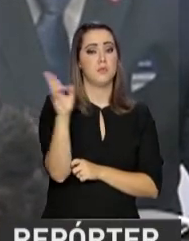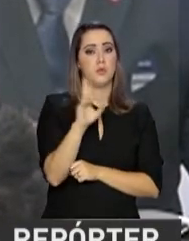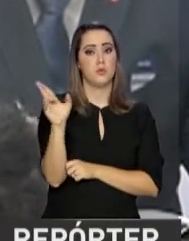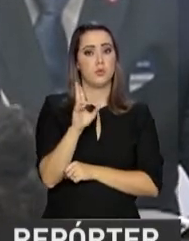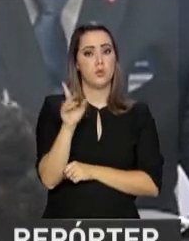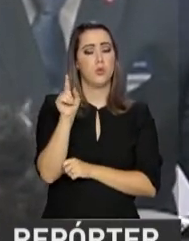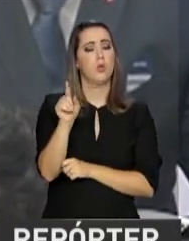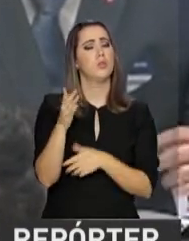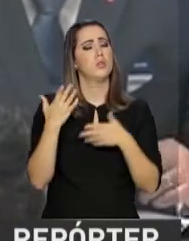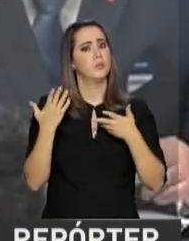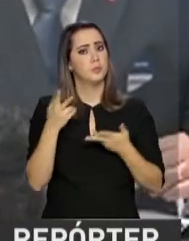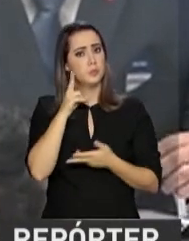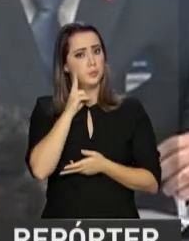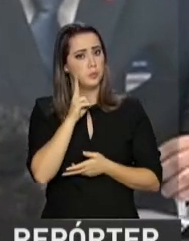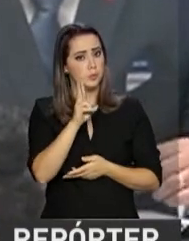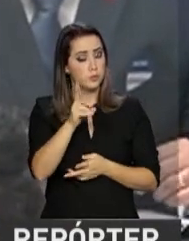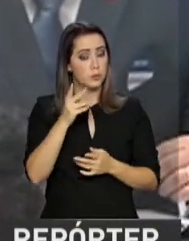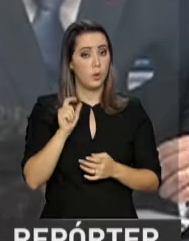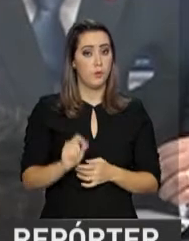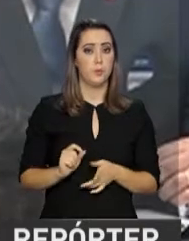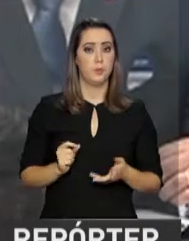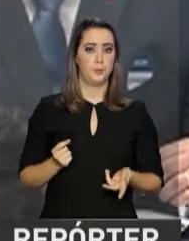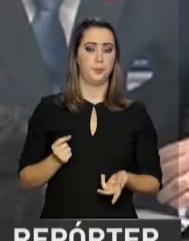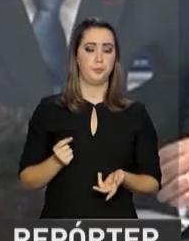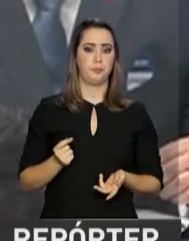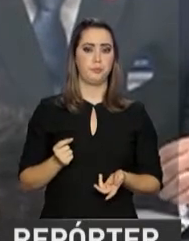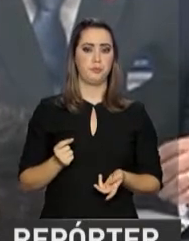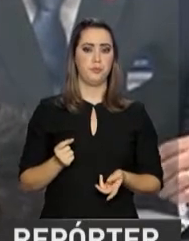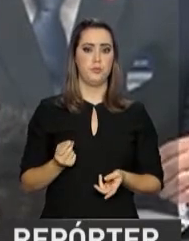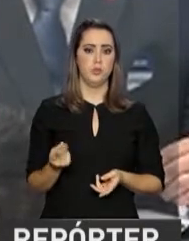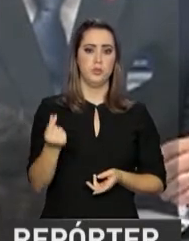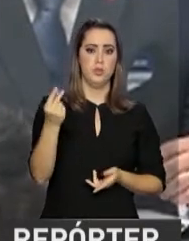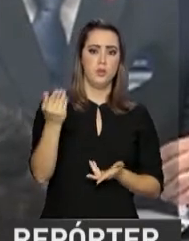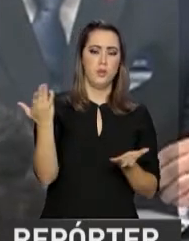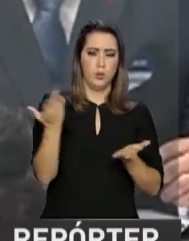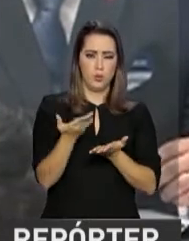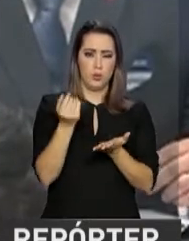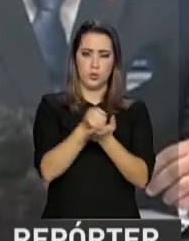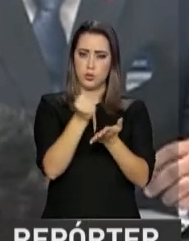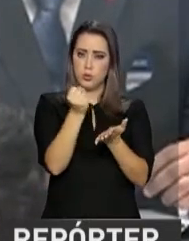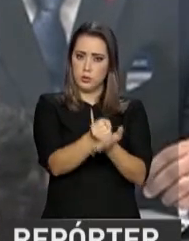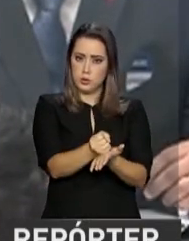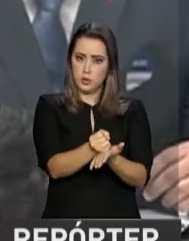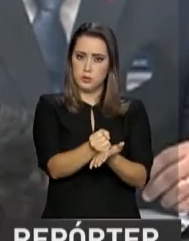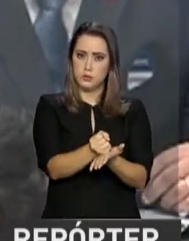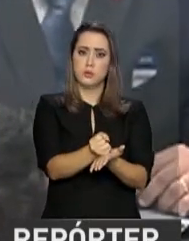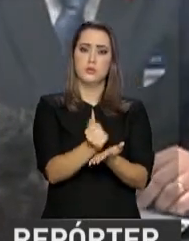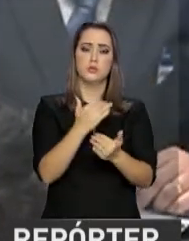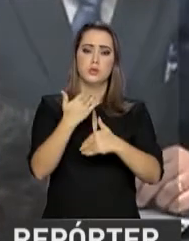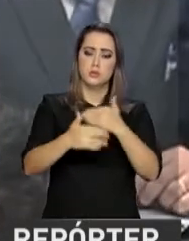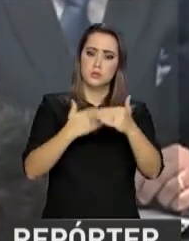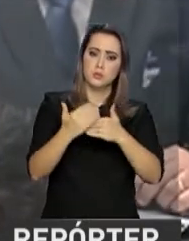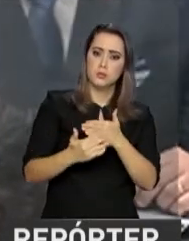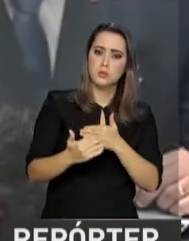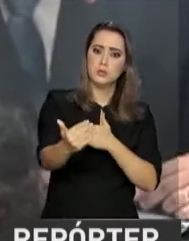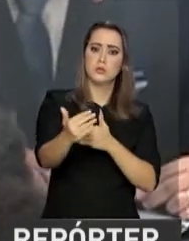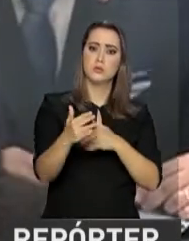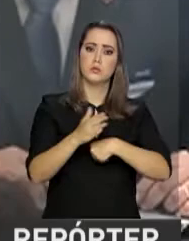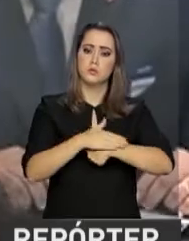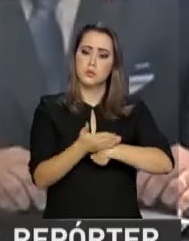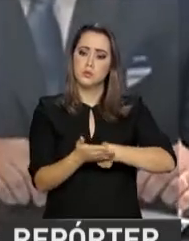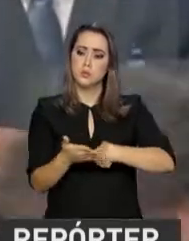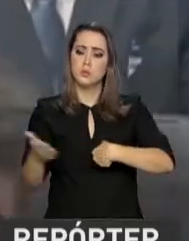reais, isso considerando o valor dos contratos durante o período